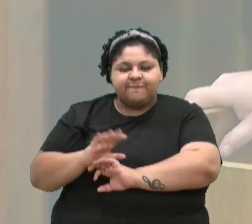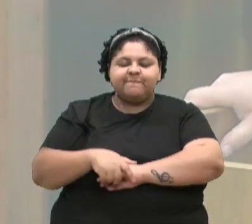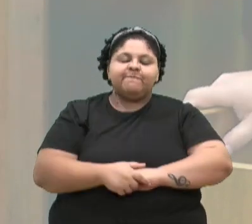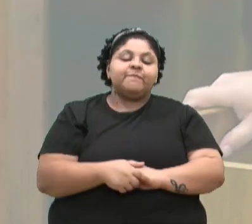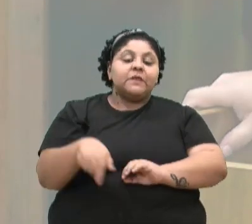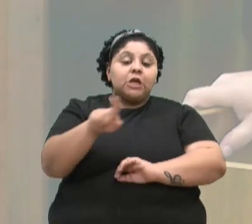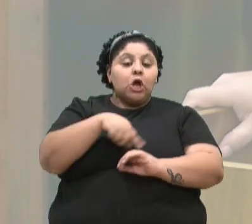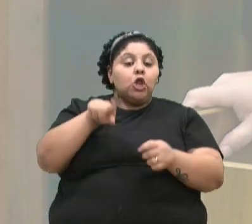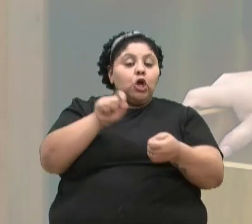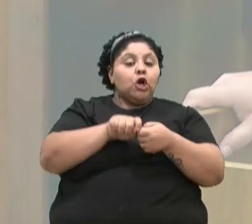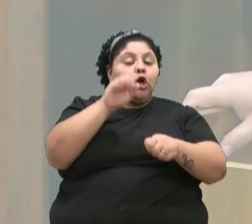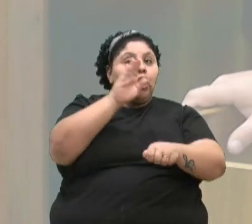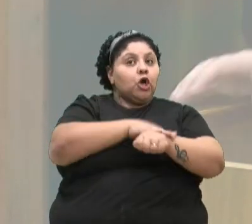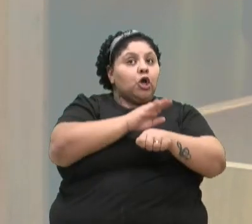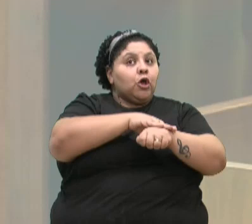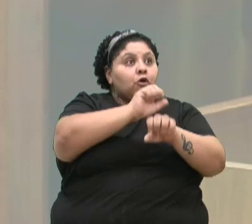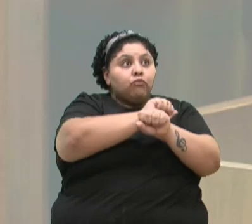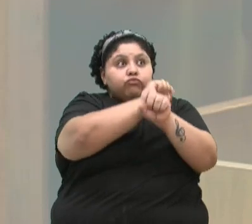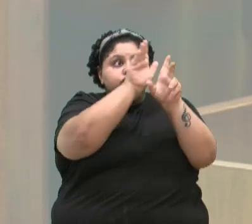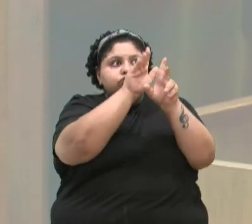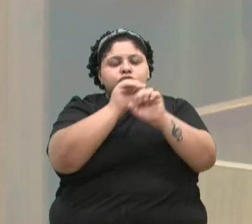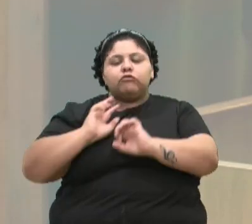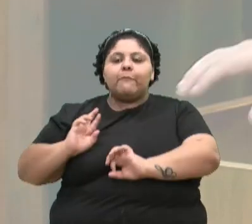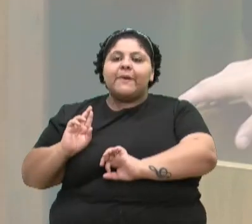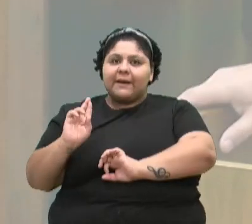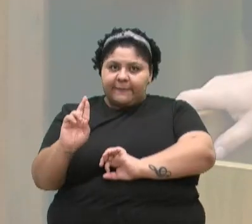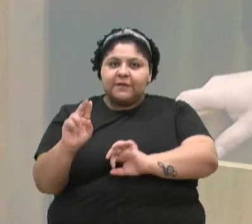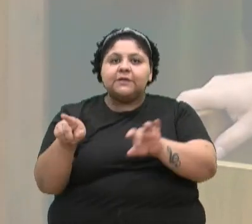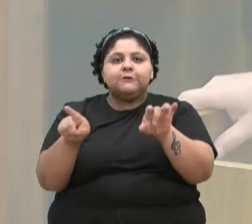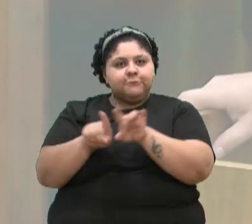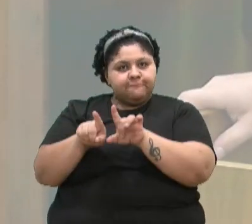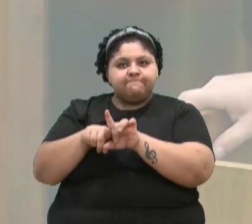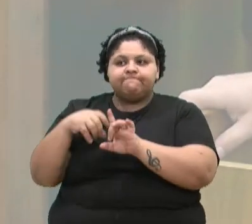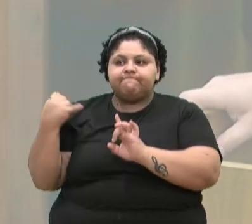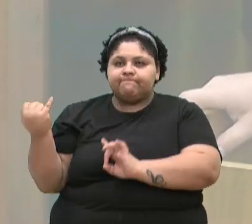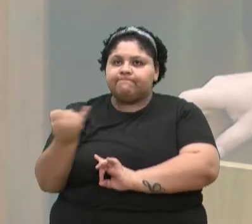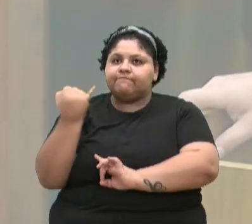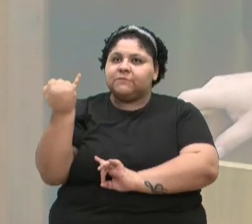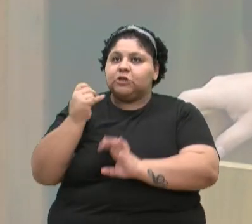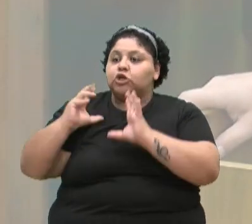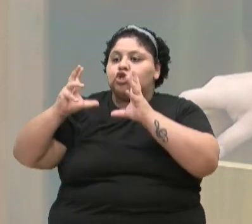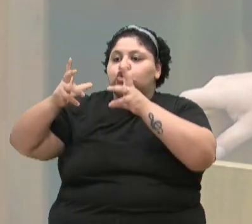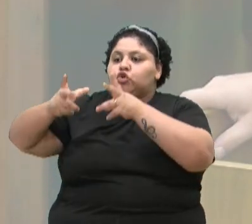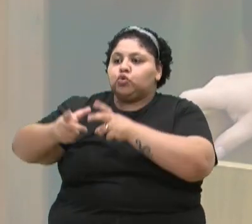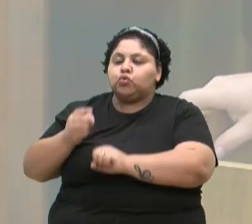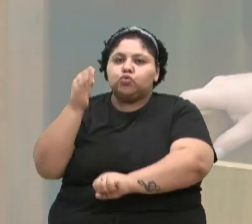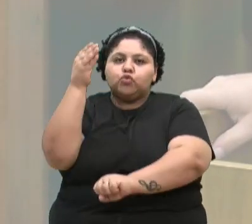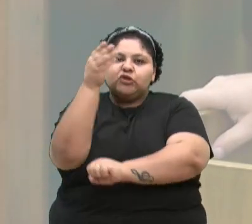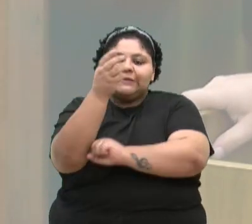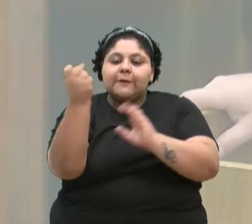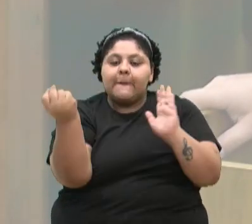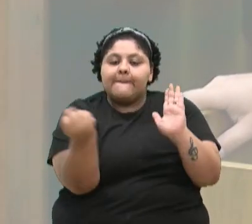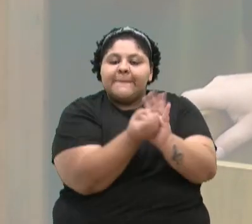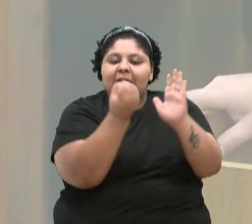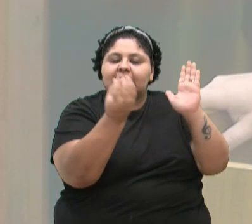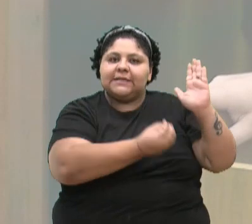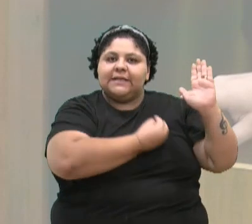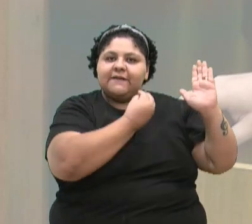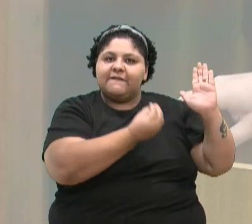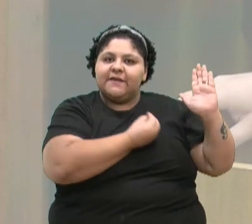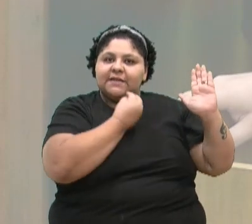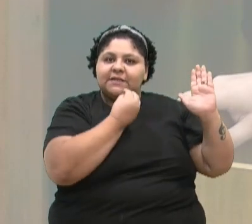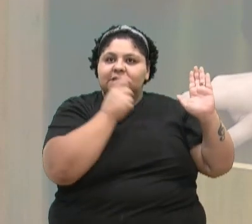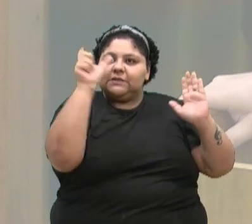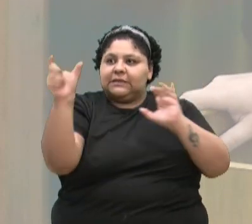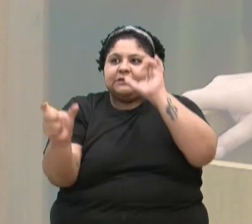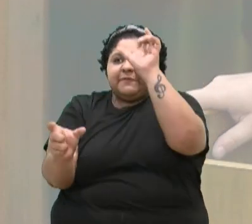fizemos esse momento pela manhã para representar isso também, a importância e tudo aquilo que os hotéis marcam na vida dos turistas,